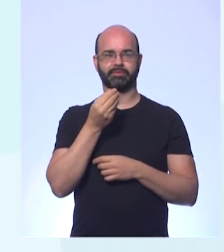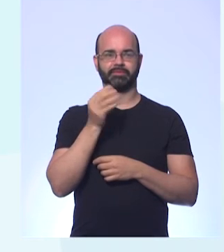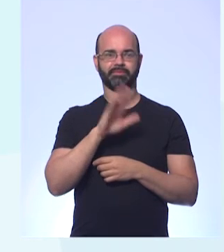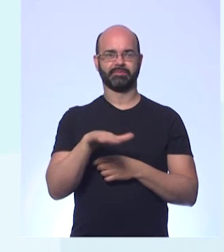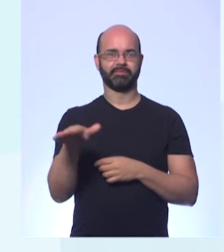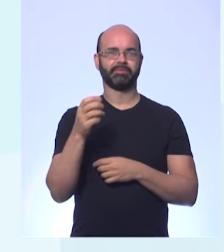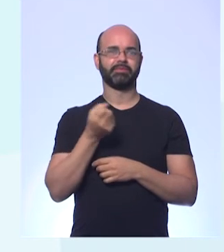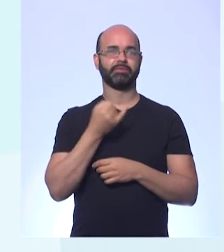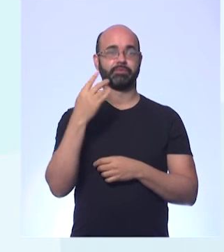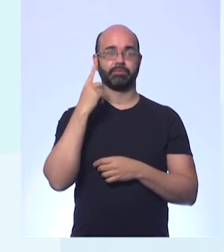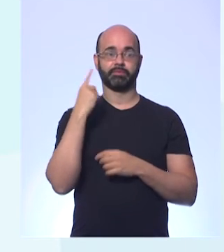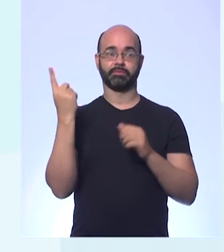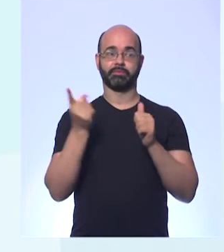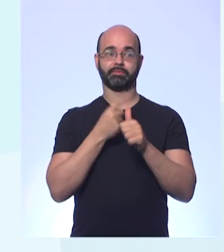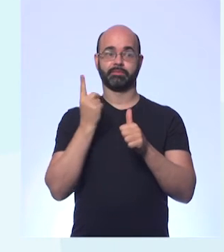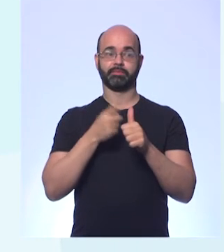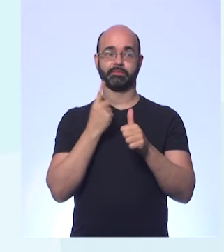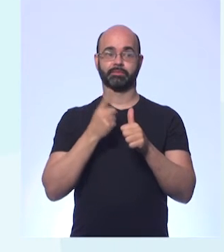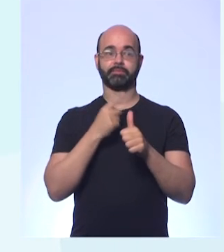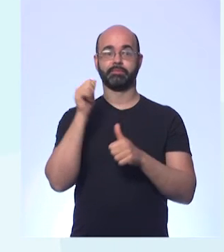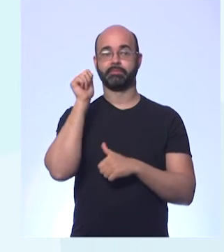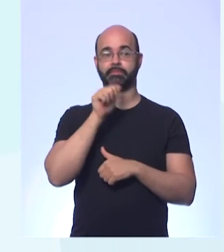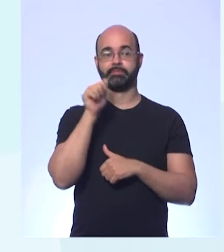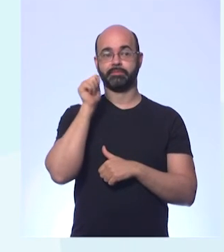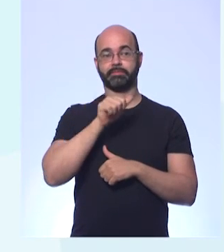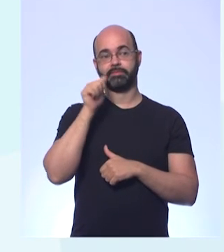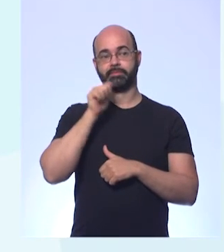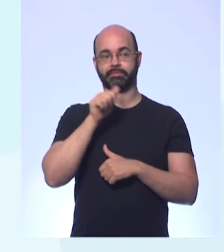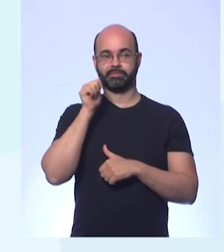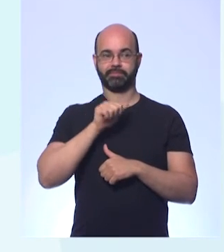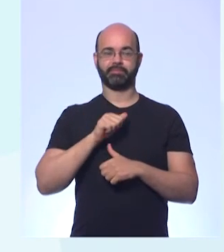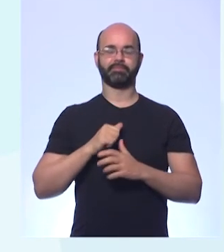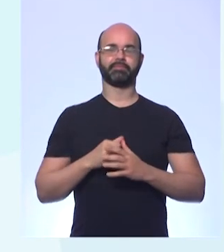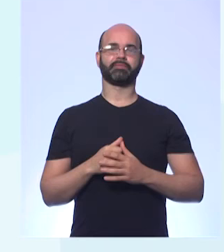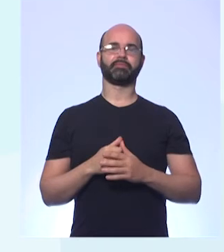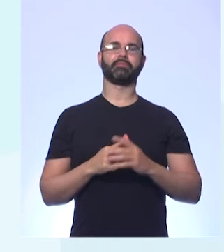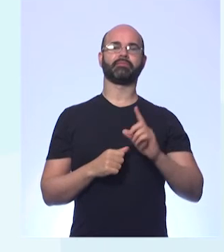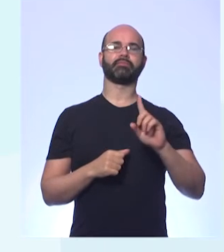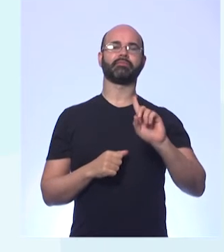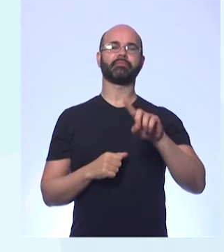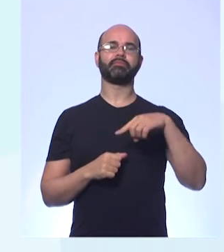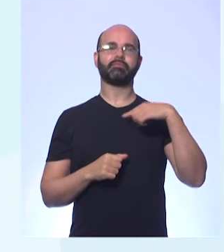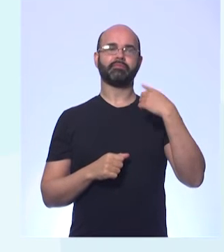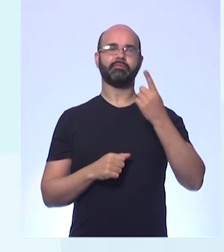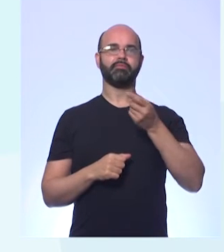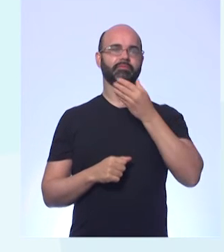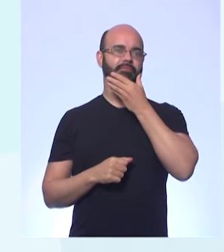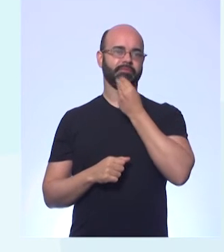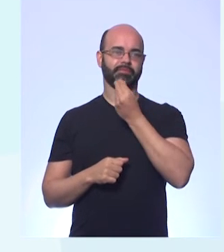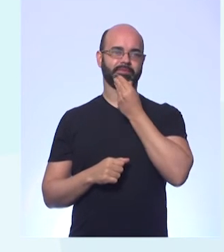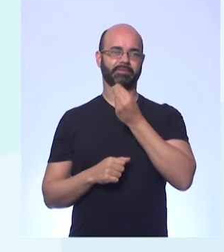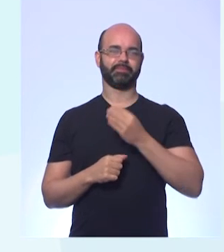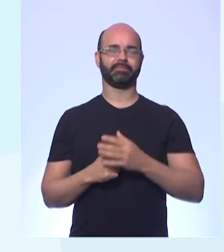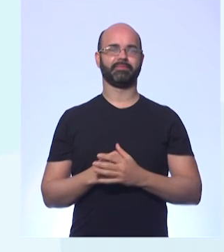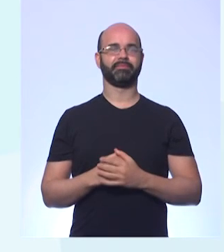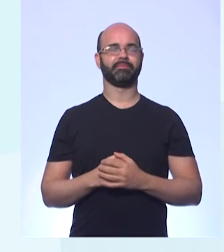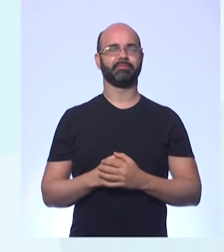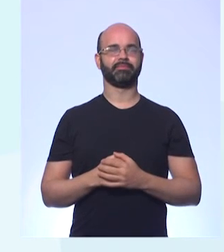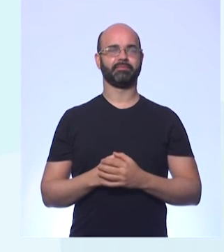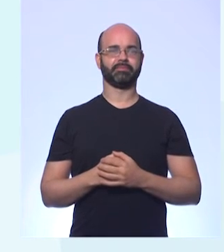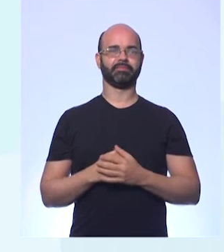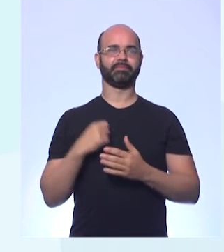meninos. Olha a ordem. Primeiro vem o valor associado às meninas. Depois vem o valor associado aos meninos. Como a